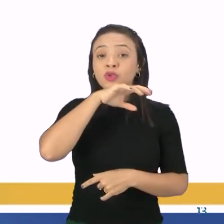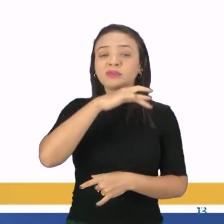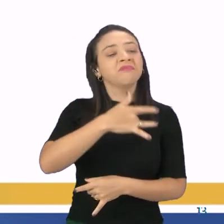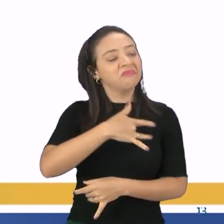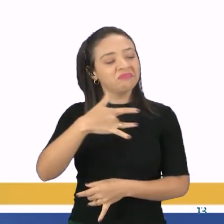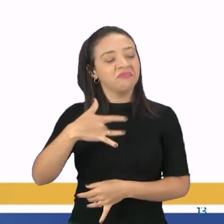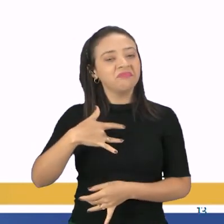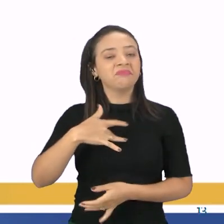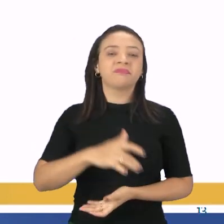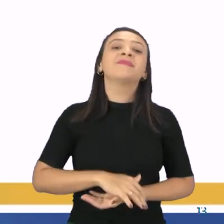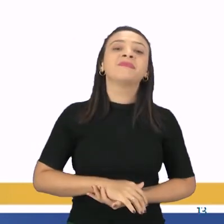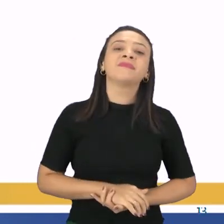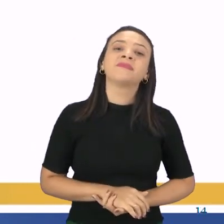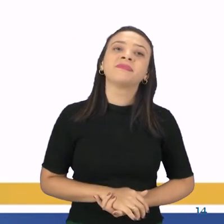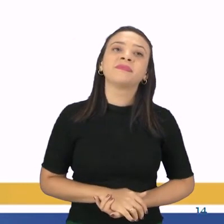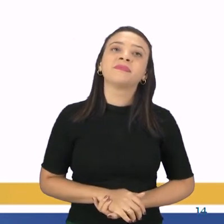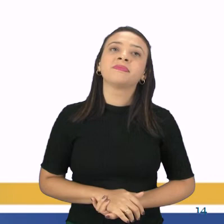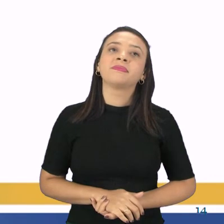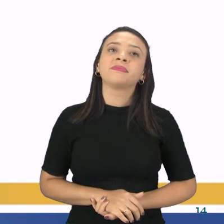está saudável.